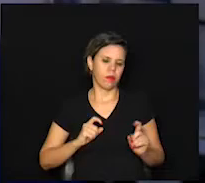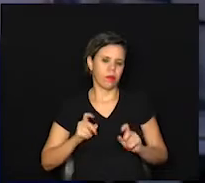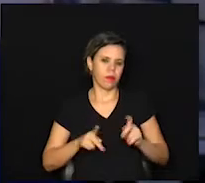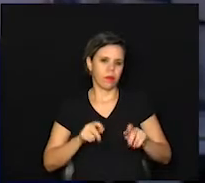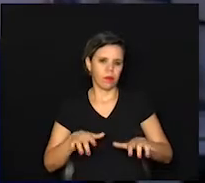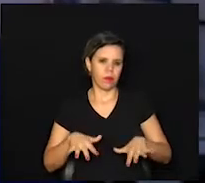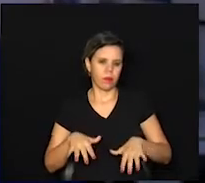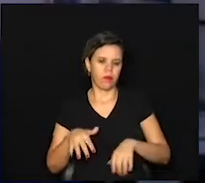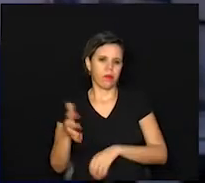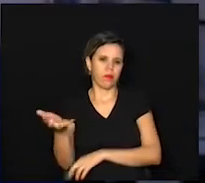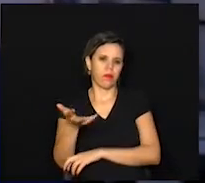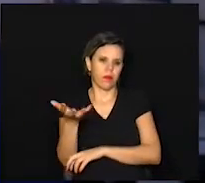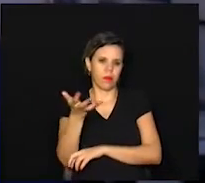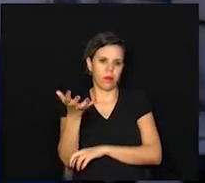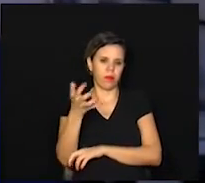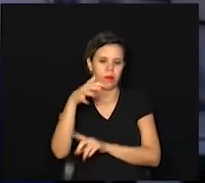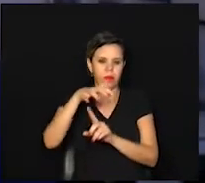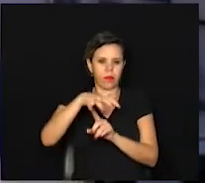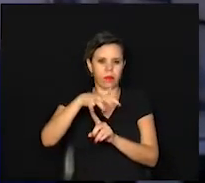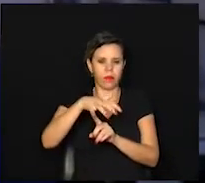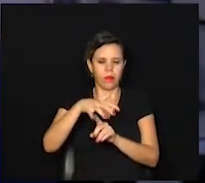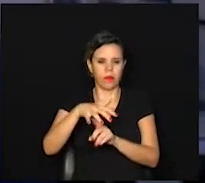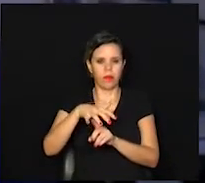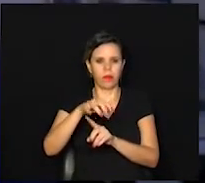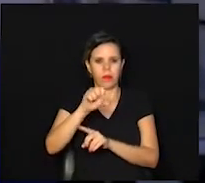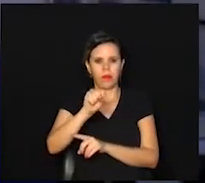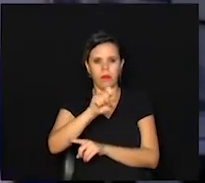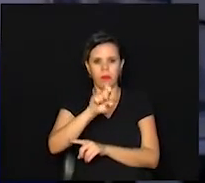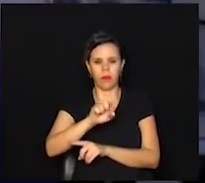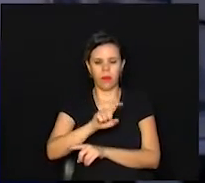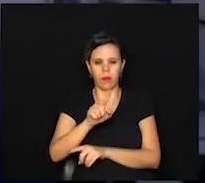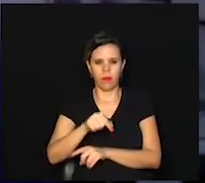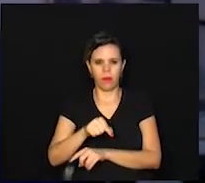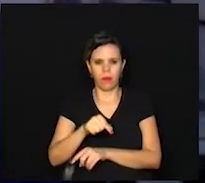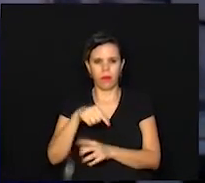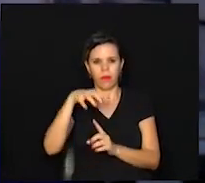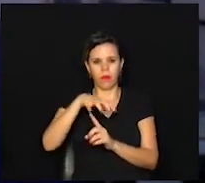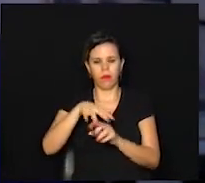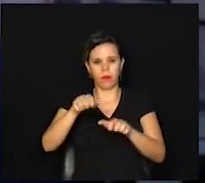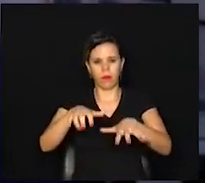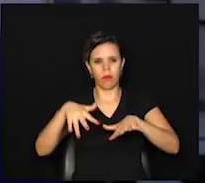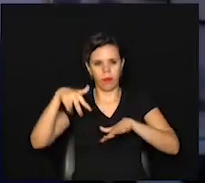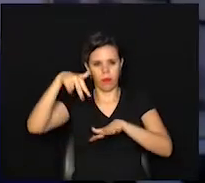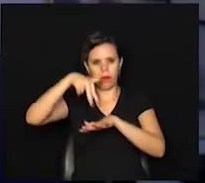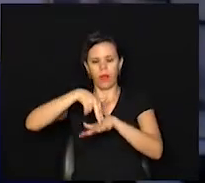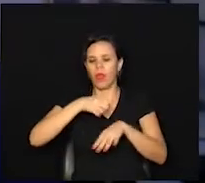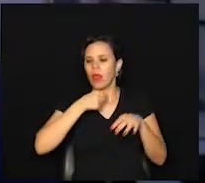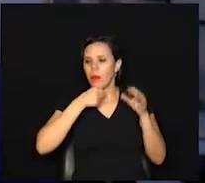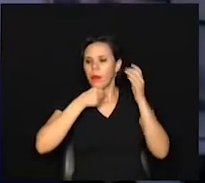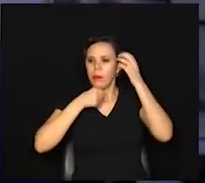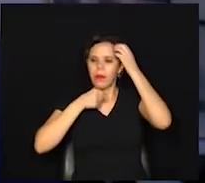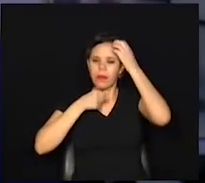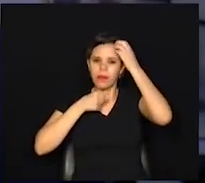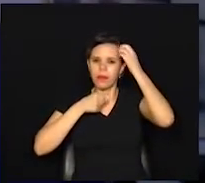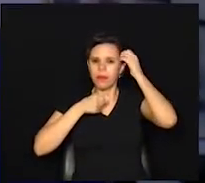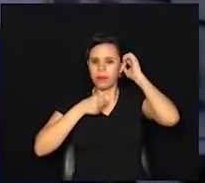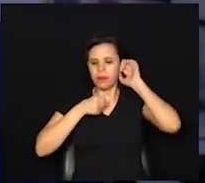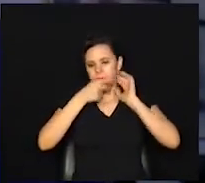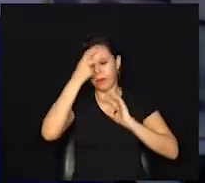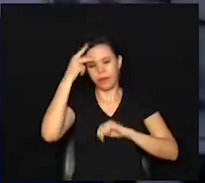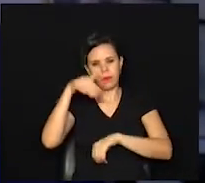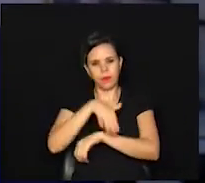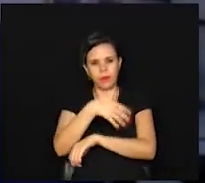de rua na Praça da Sé. A gente botava um palco lá e abria um microfone e o povo de rua